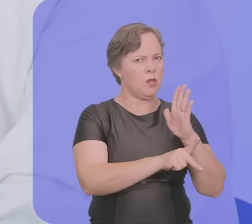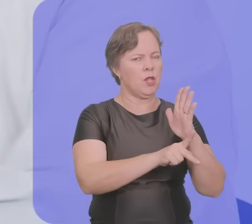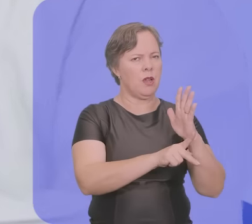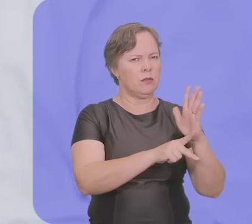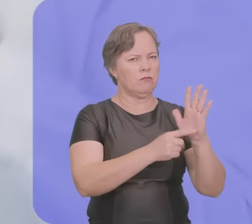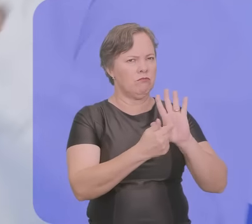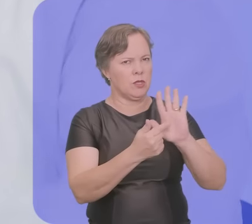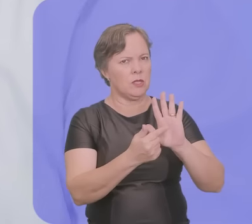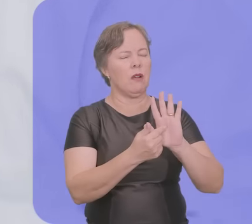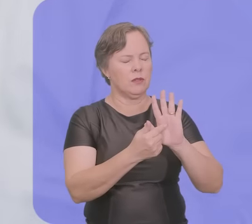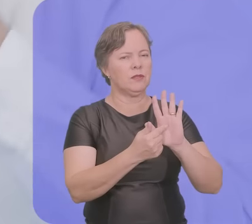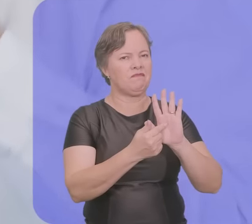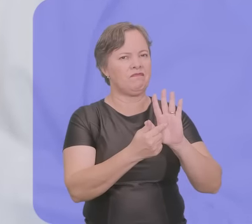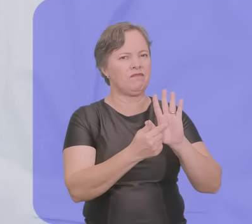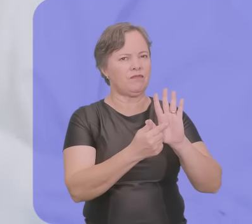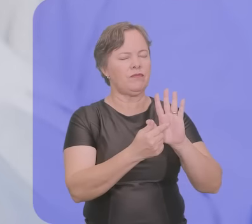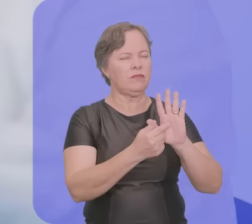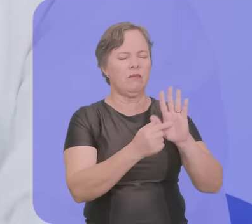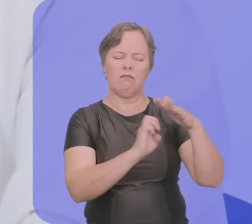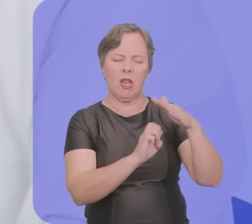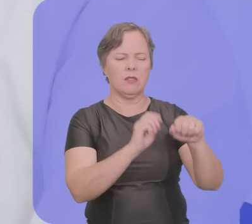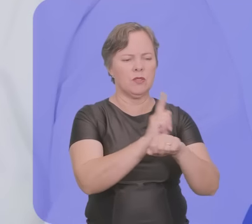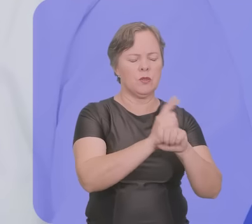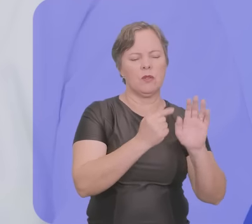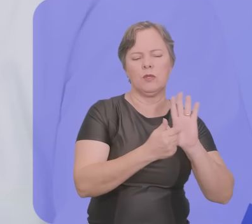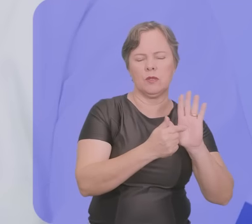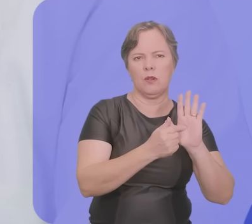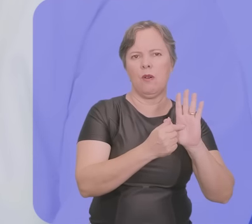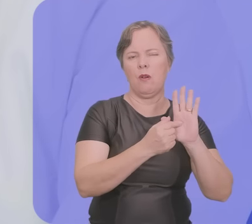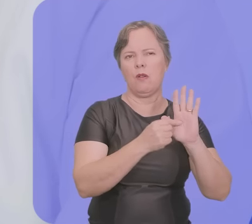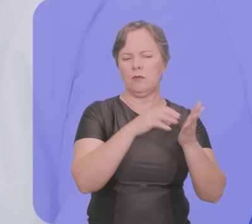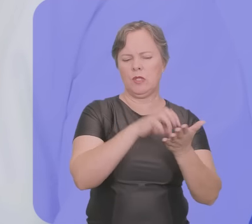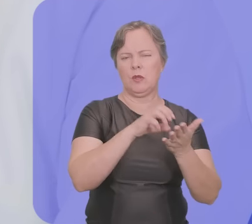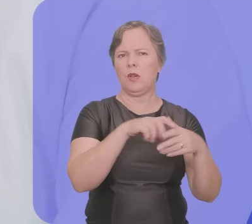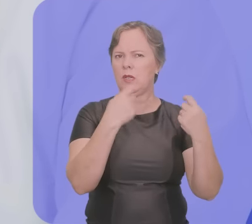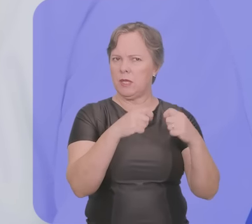pela organização, pelos gestores, né, por aquele setor que demanda